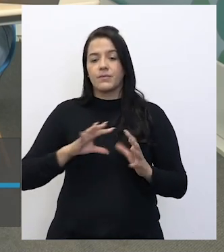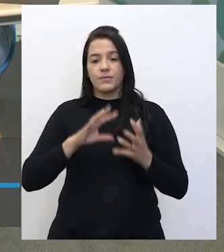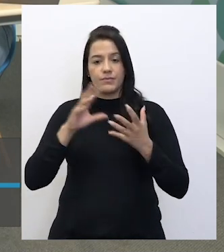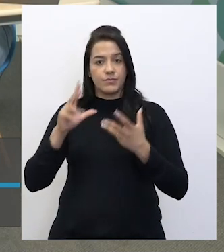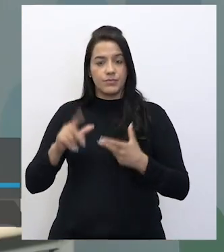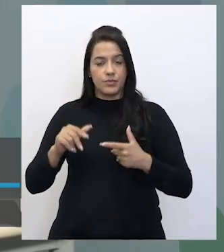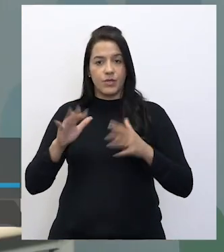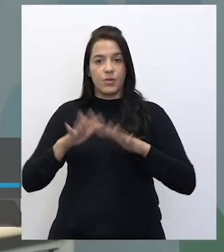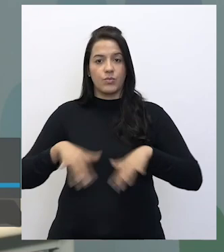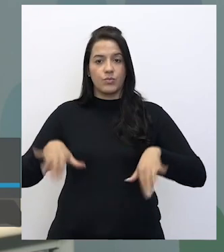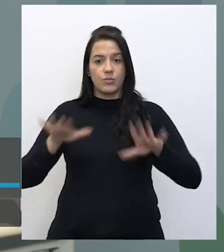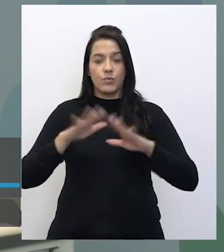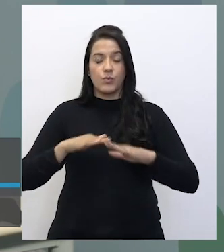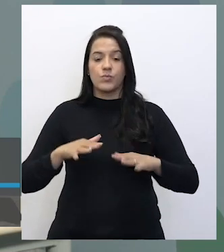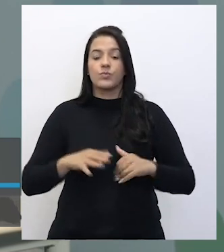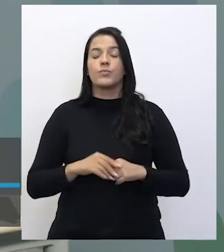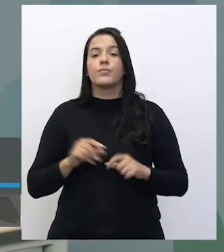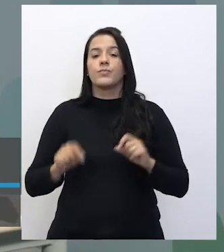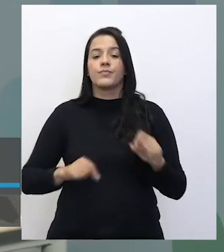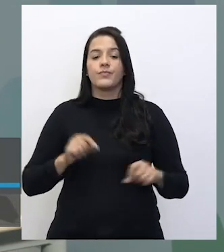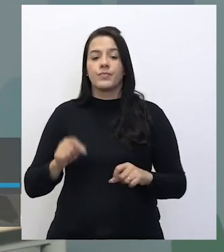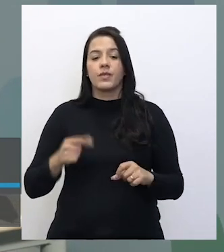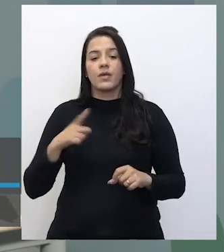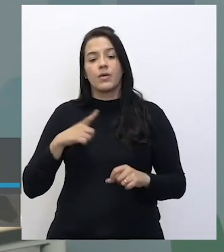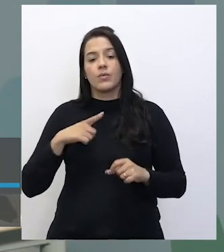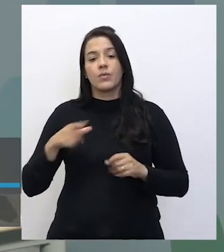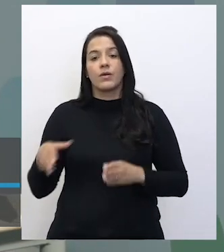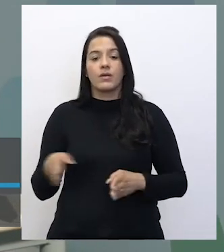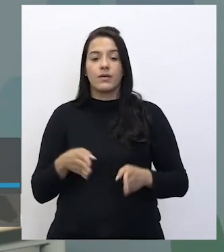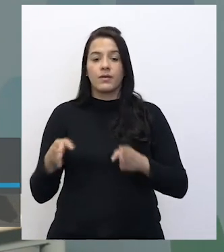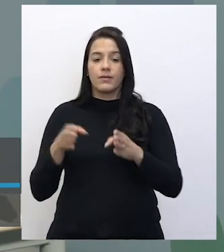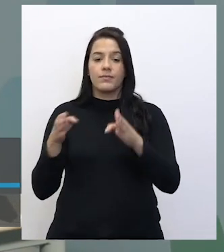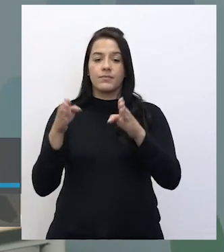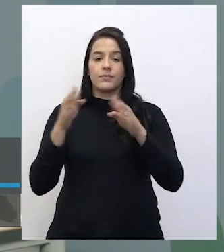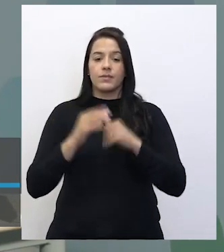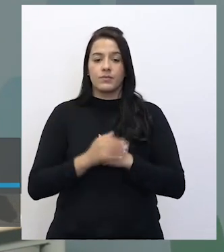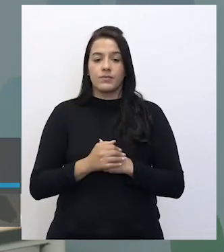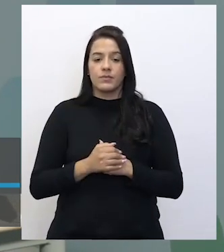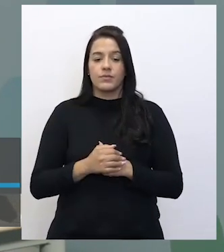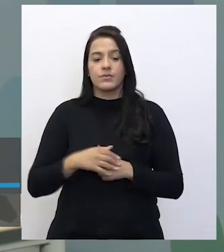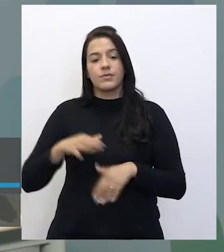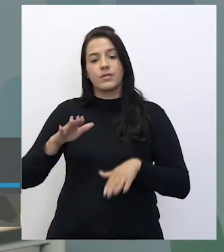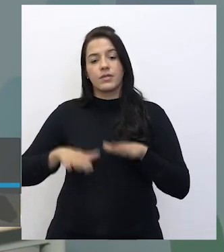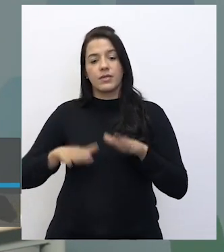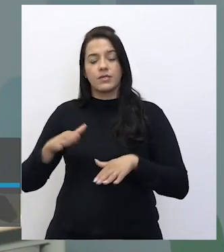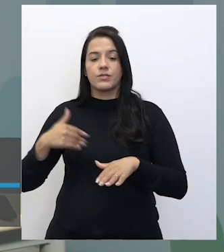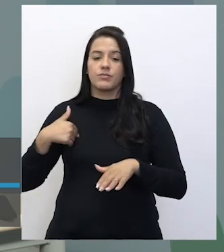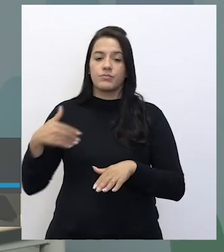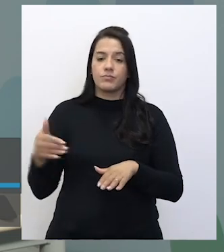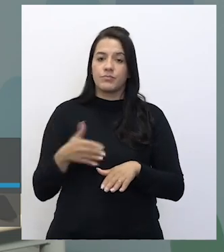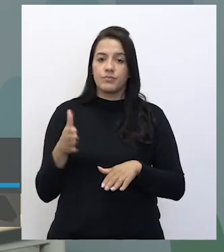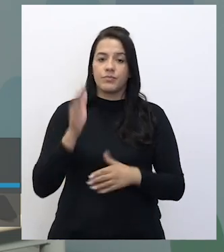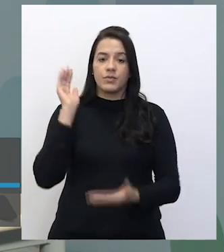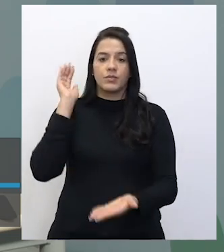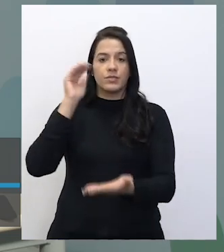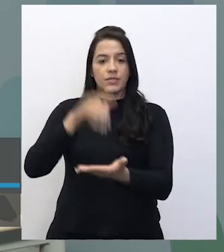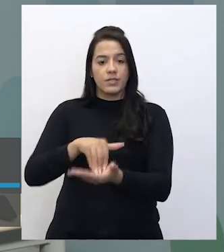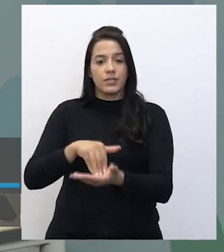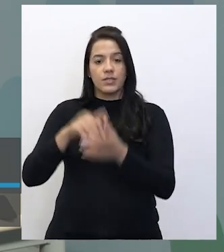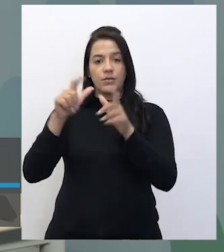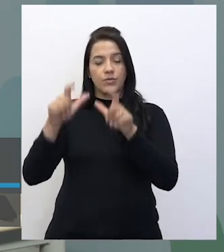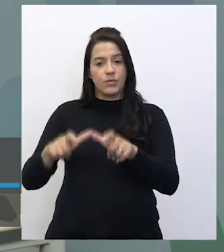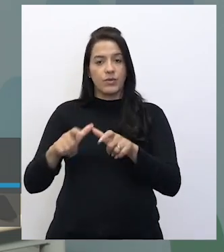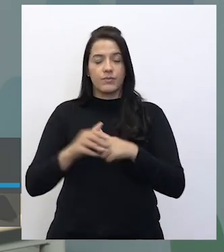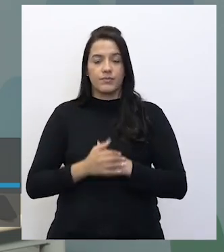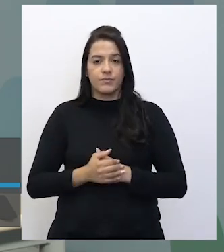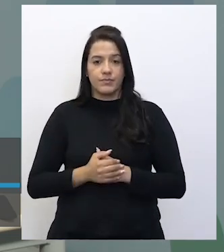um método é, assim, um caminho, né? Um caminho que a gente percorre para chegar num